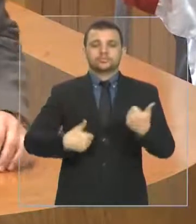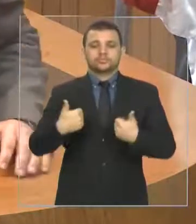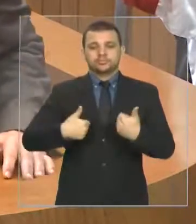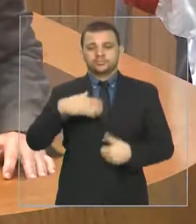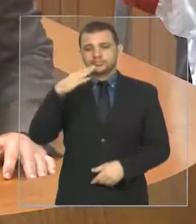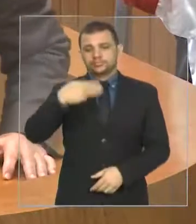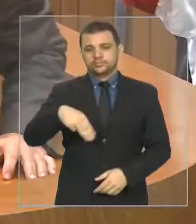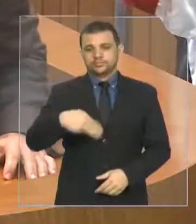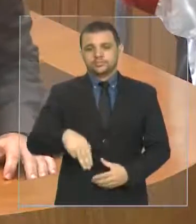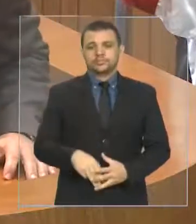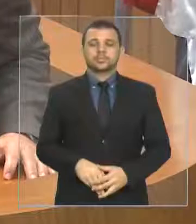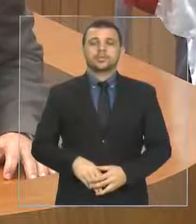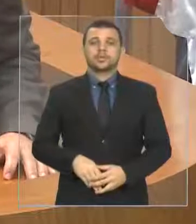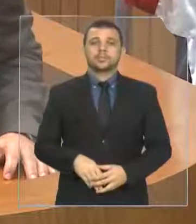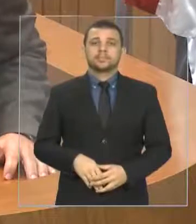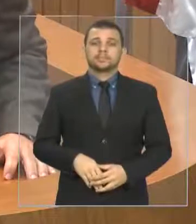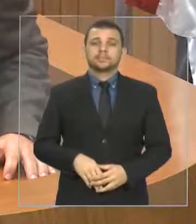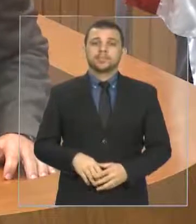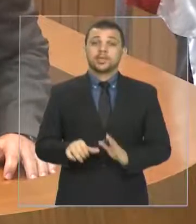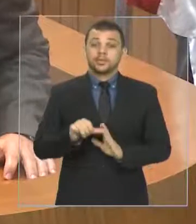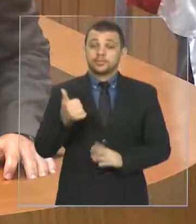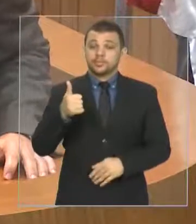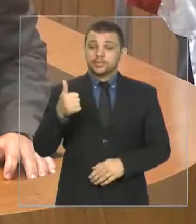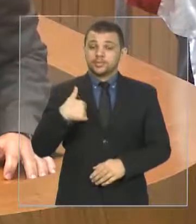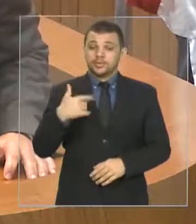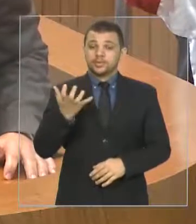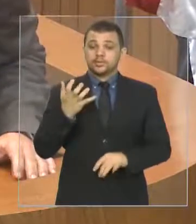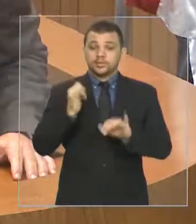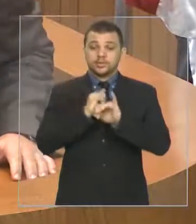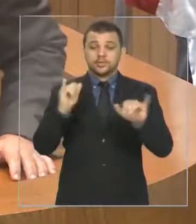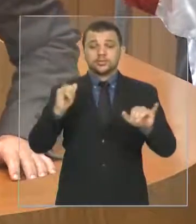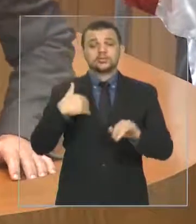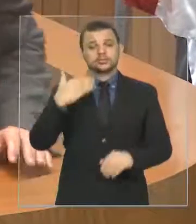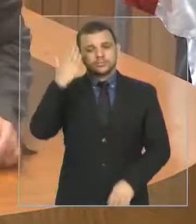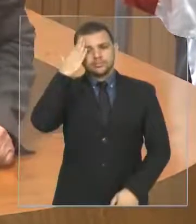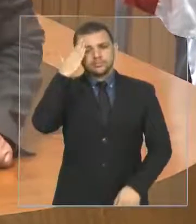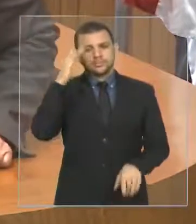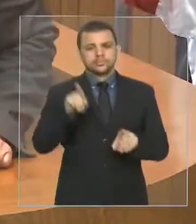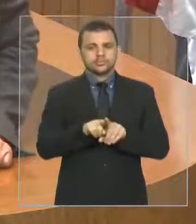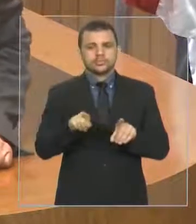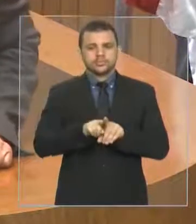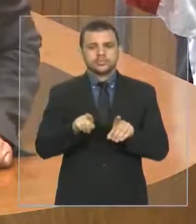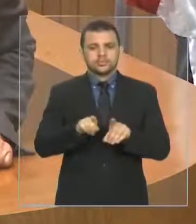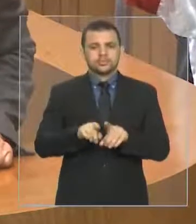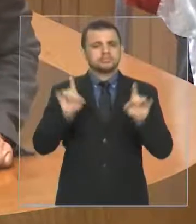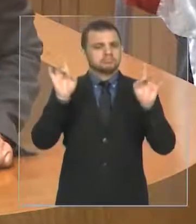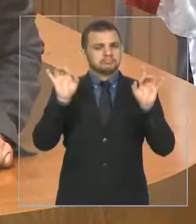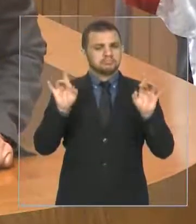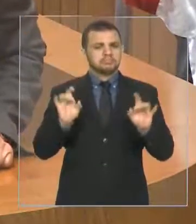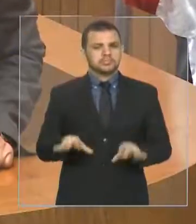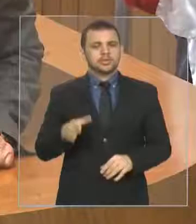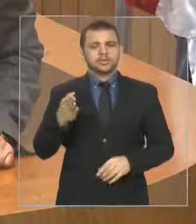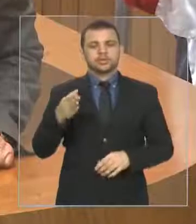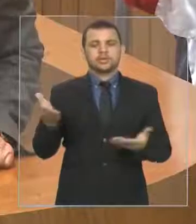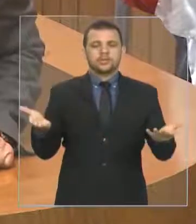eu gostaria de dizer, deputado Marco Aurélio, que reconheço que a grande sensação do Campeonato Maranhense foi o